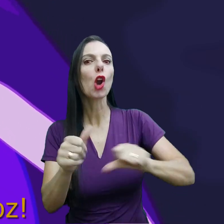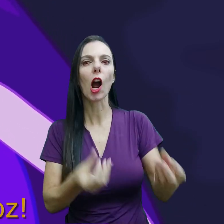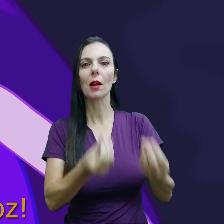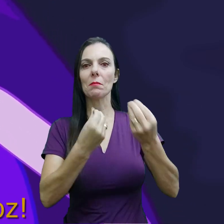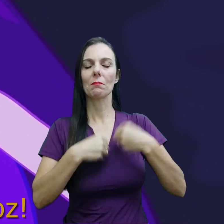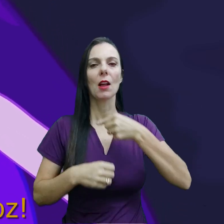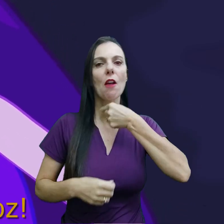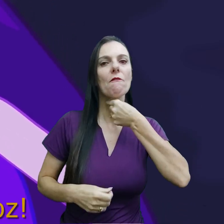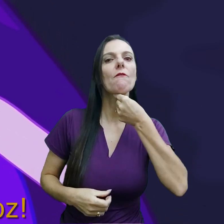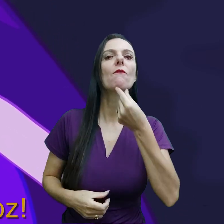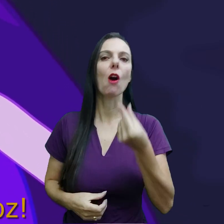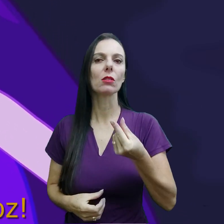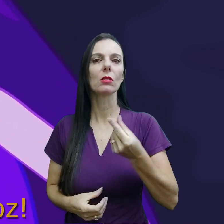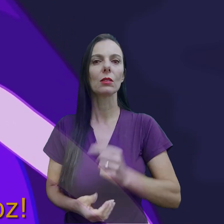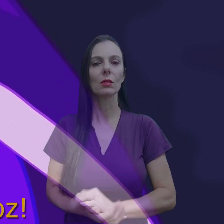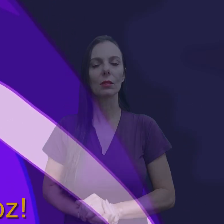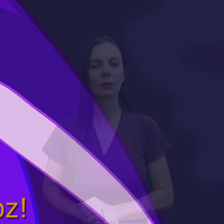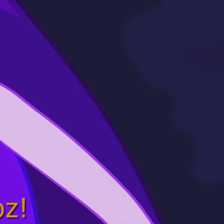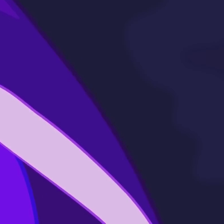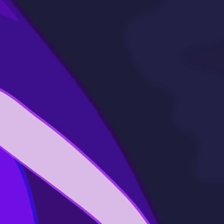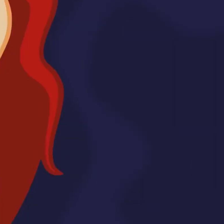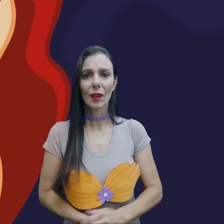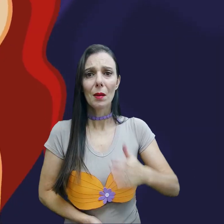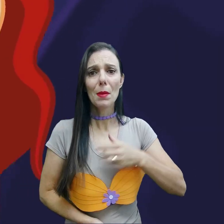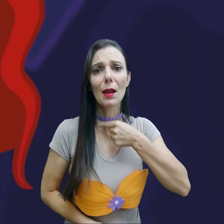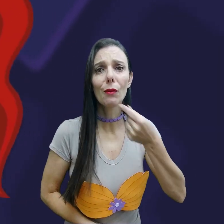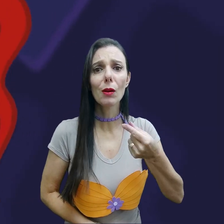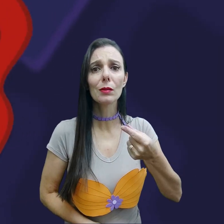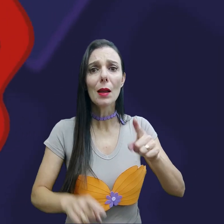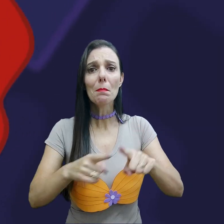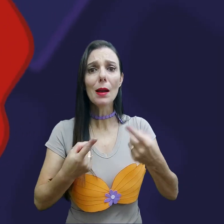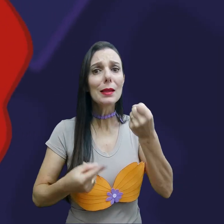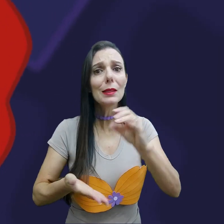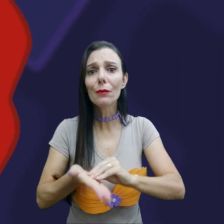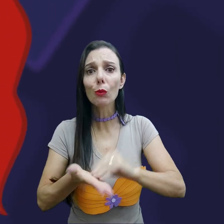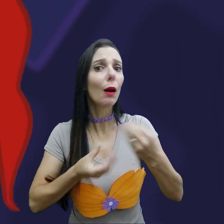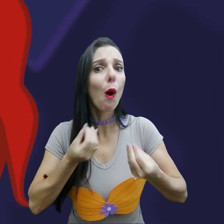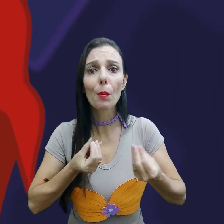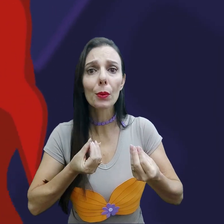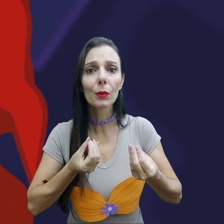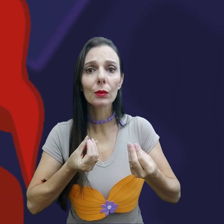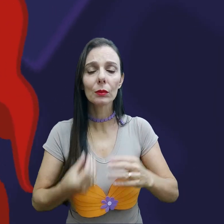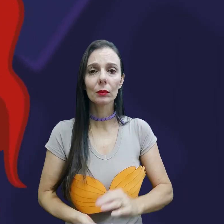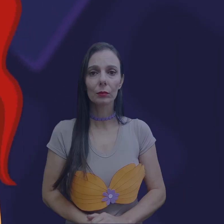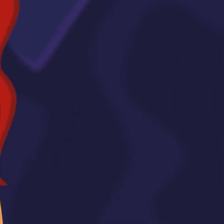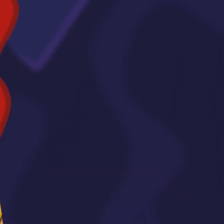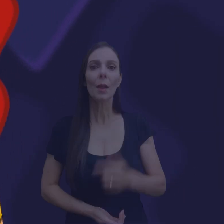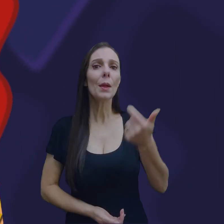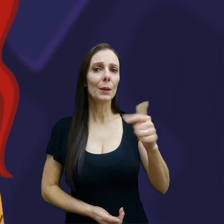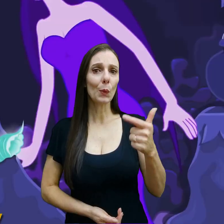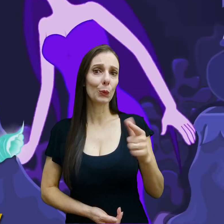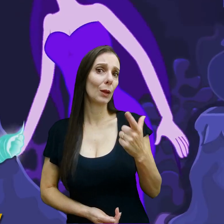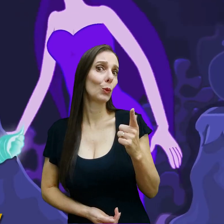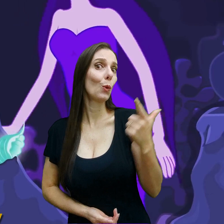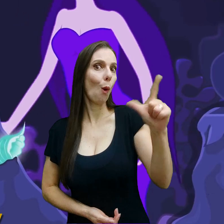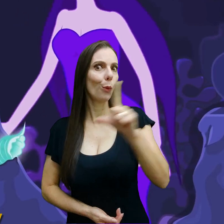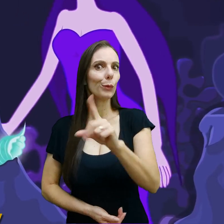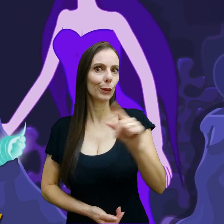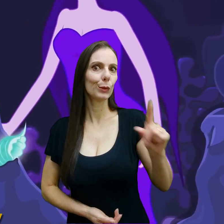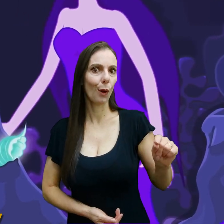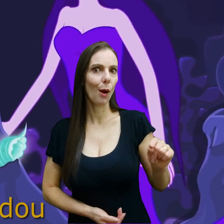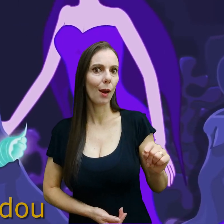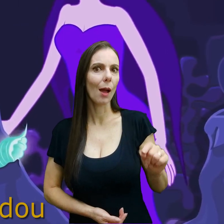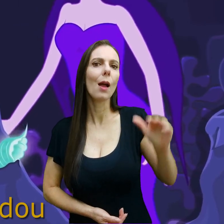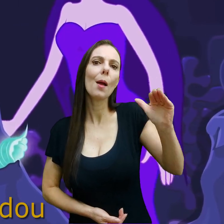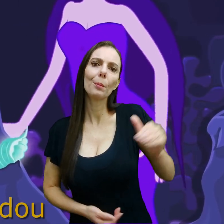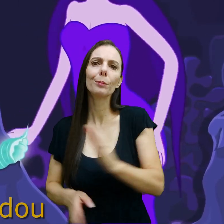eu vou ter a sua bela voz. Minha voz? Mas sem a minha voz? Não tendo outra